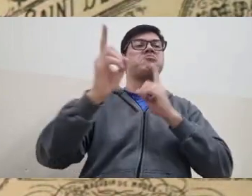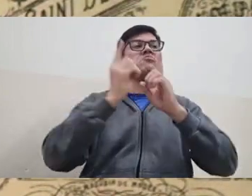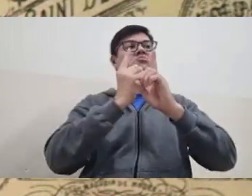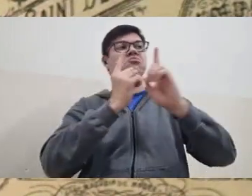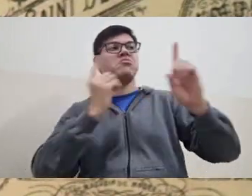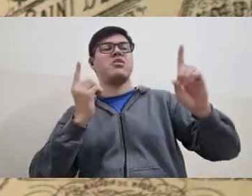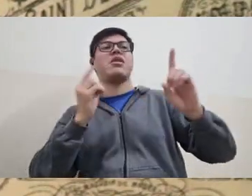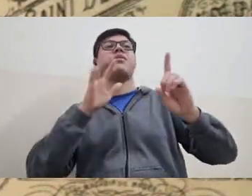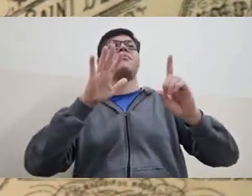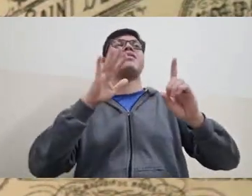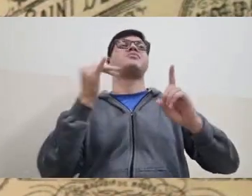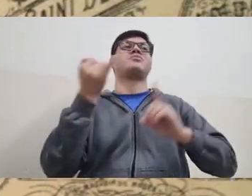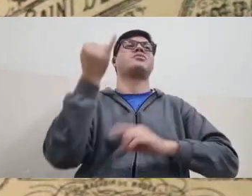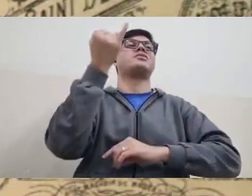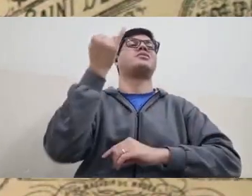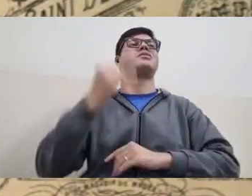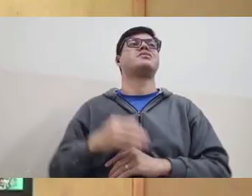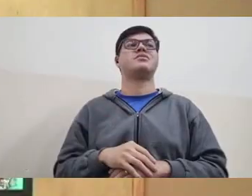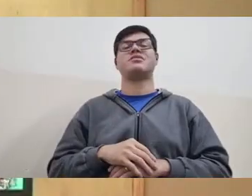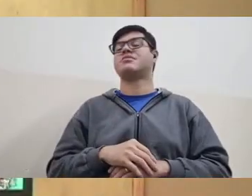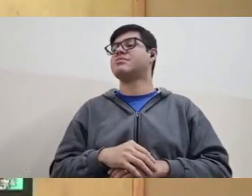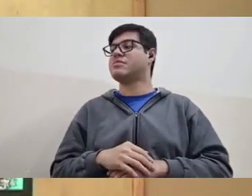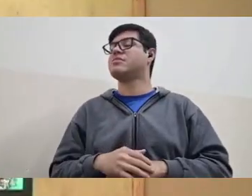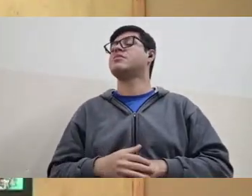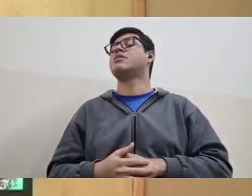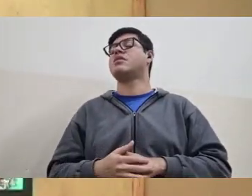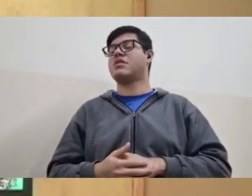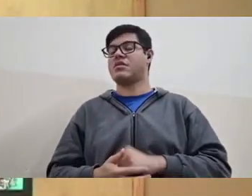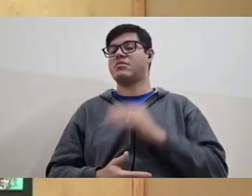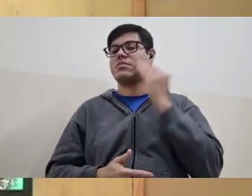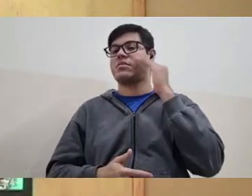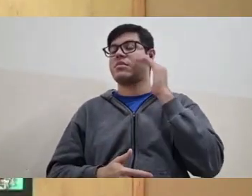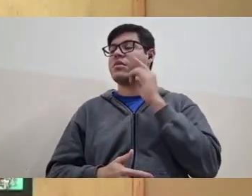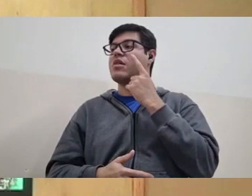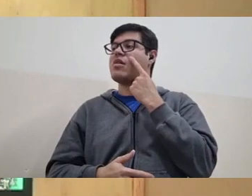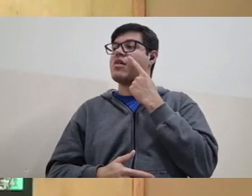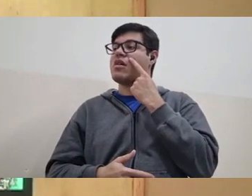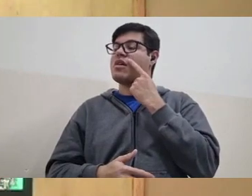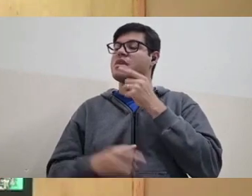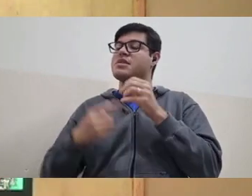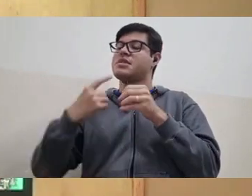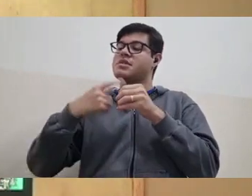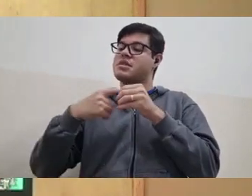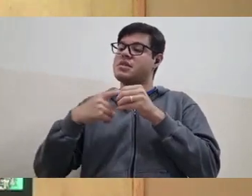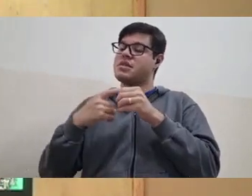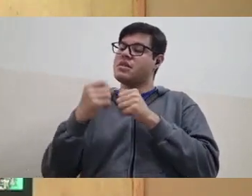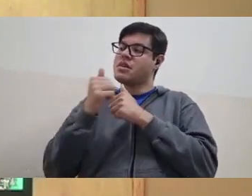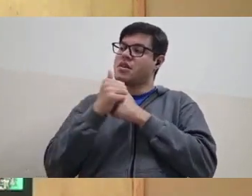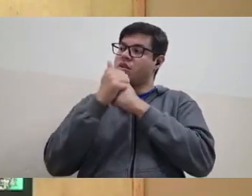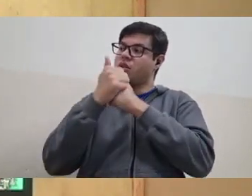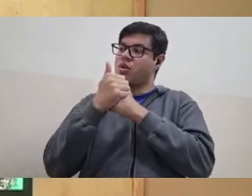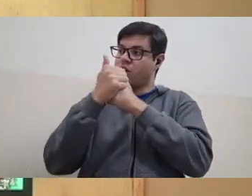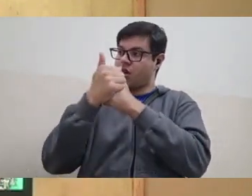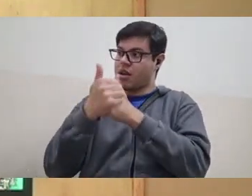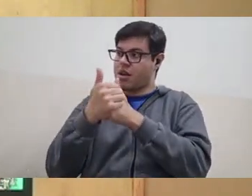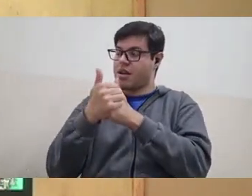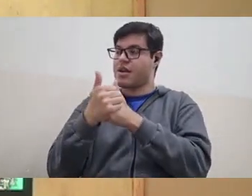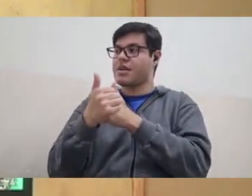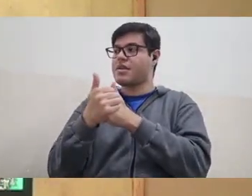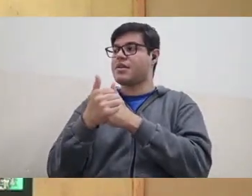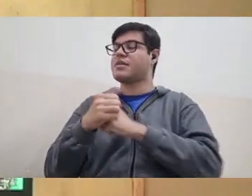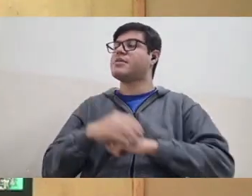uma coisa bacana ainda. Eu estava vendo uma cidade, aí acompanhando uma cidade do